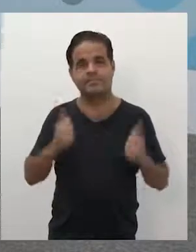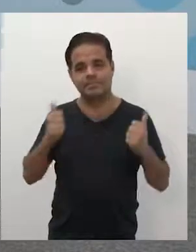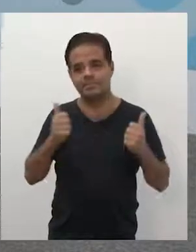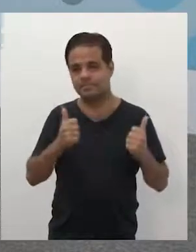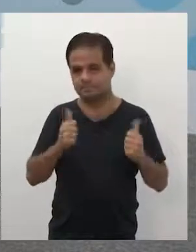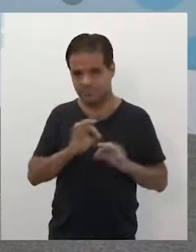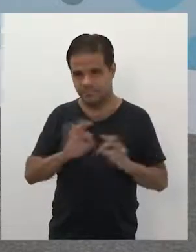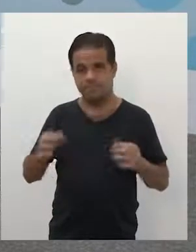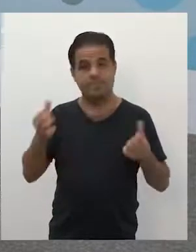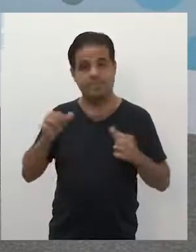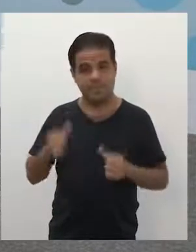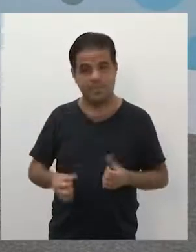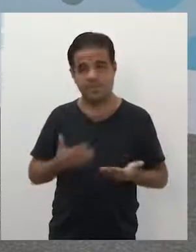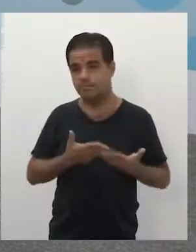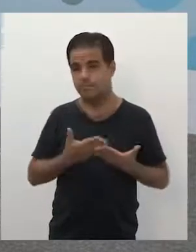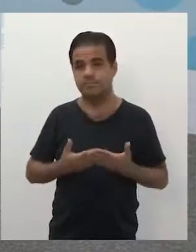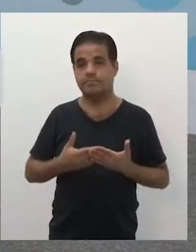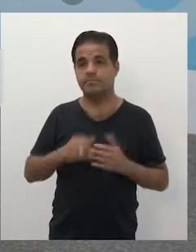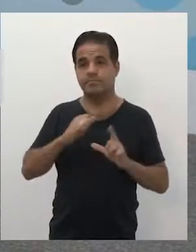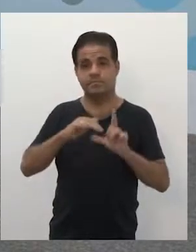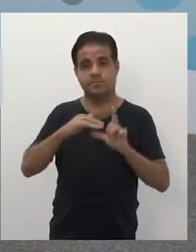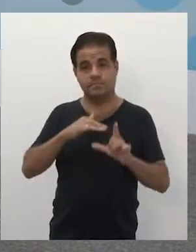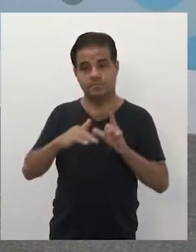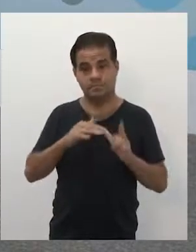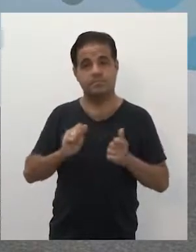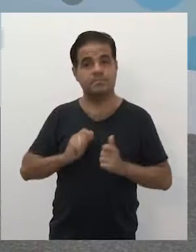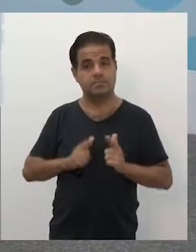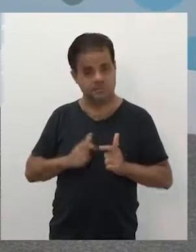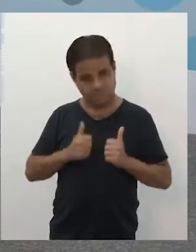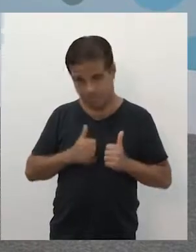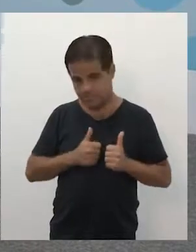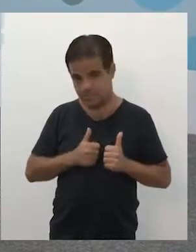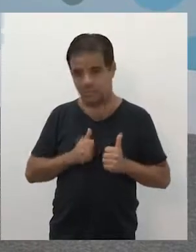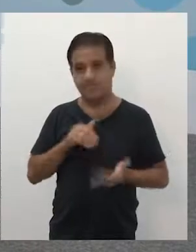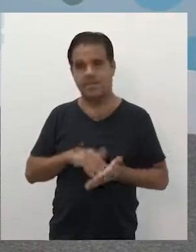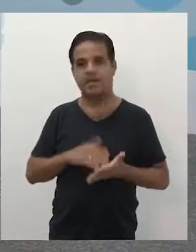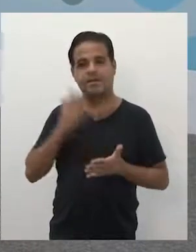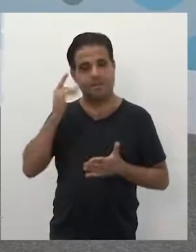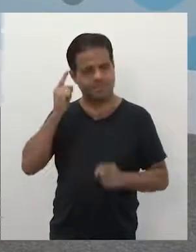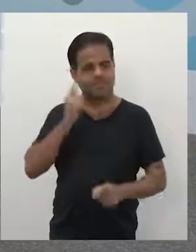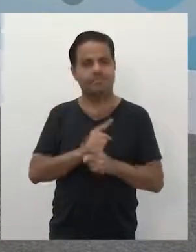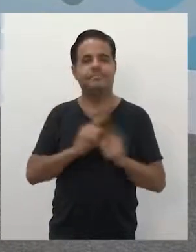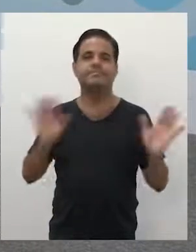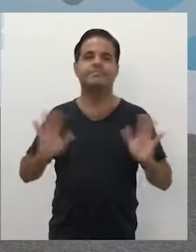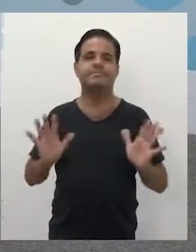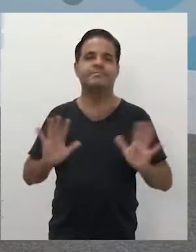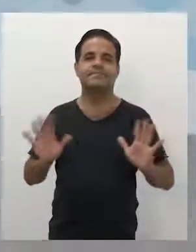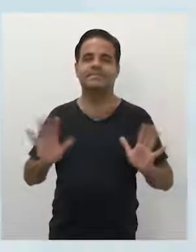gente. Avaliem aí a aula, gente, ó, QR Code e link, tá bom? Até amanhã.